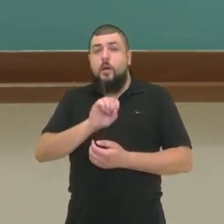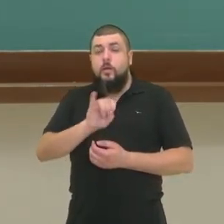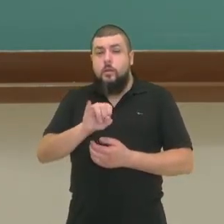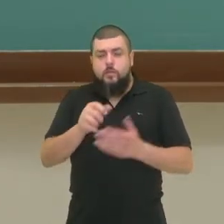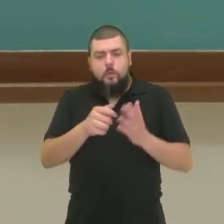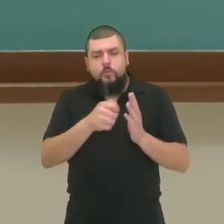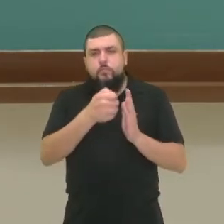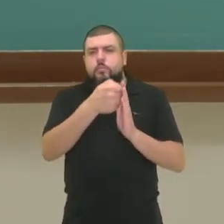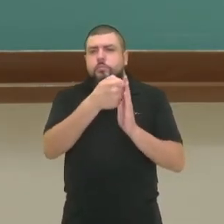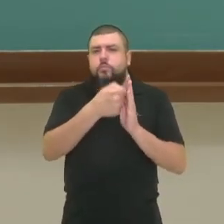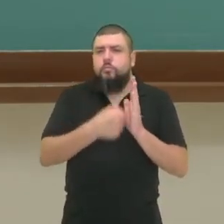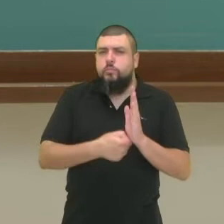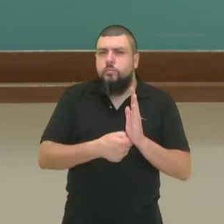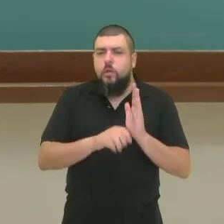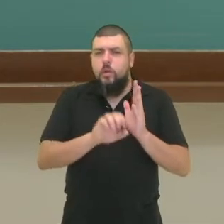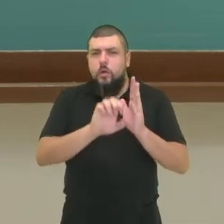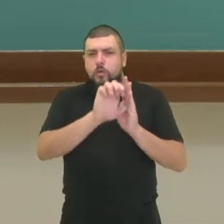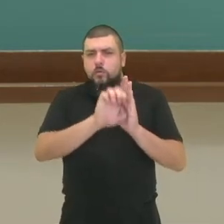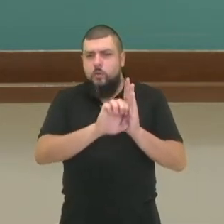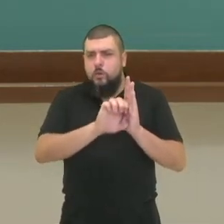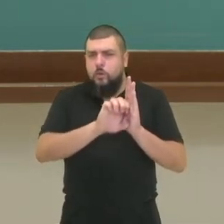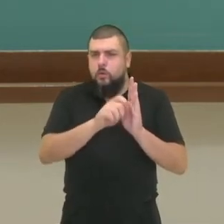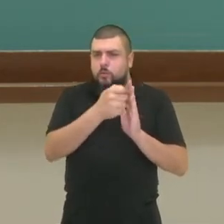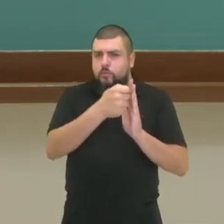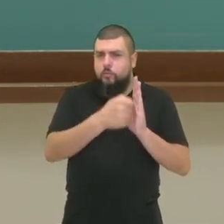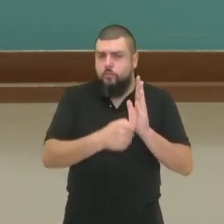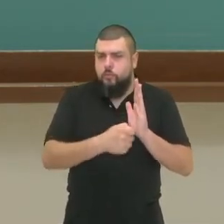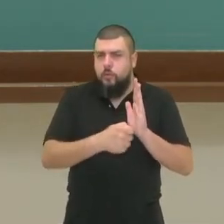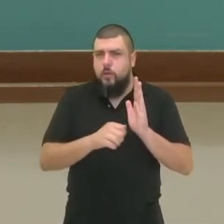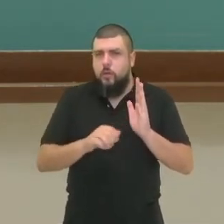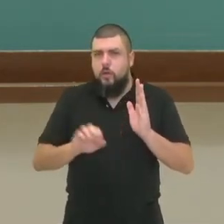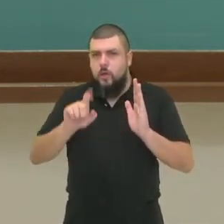nós percebemos que essa pessoa é o